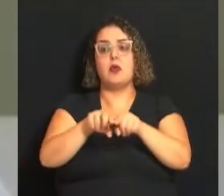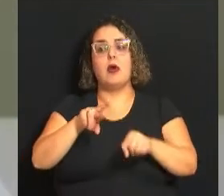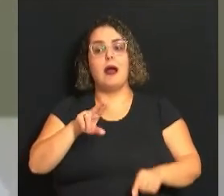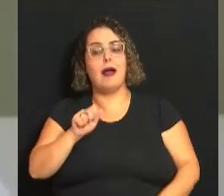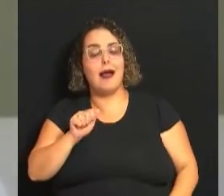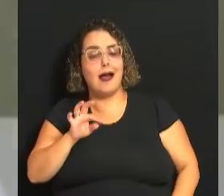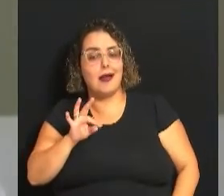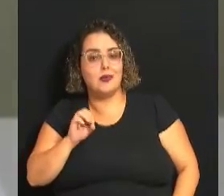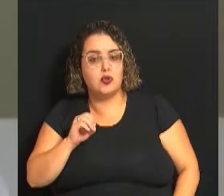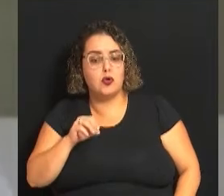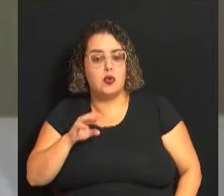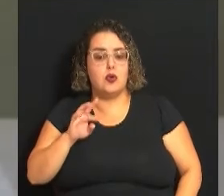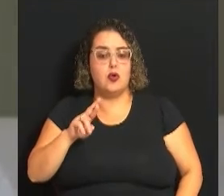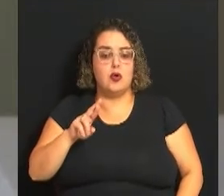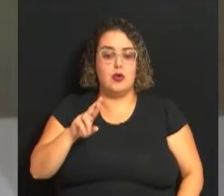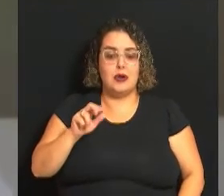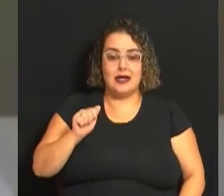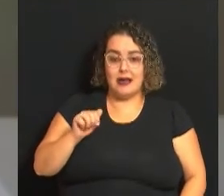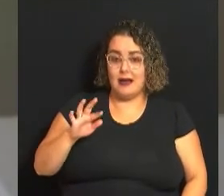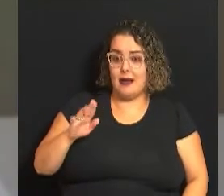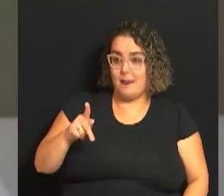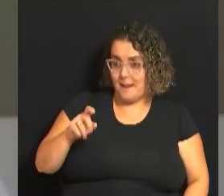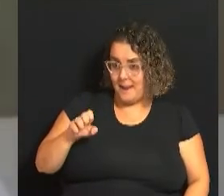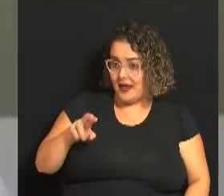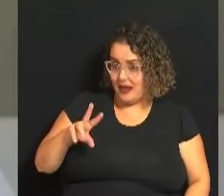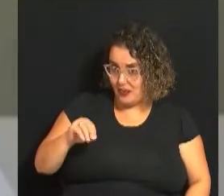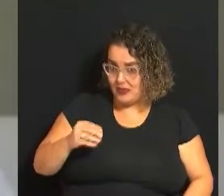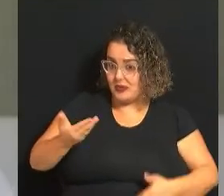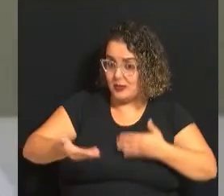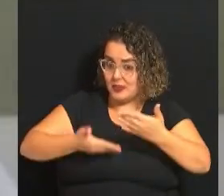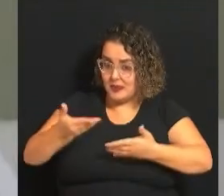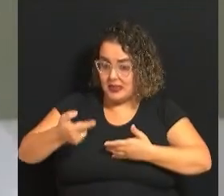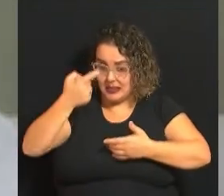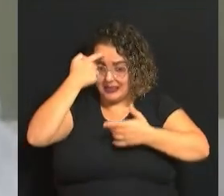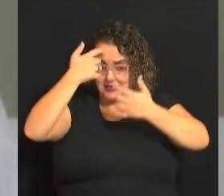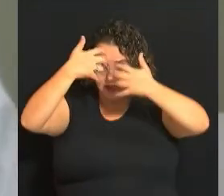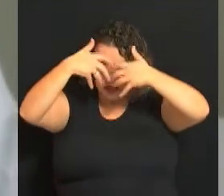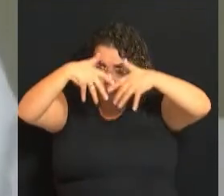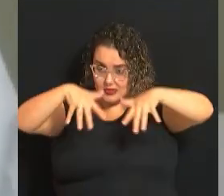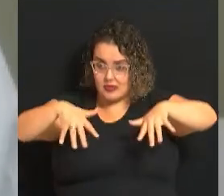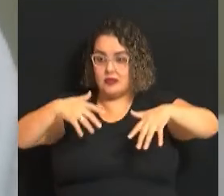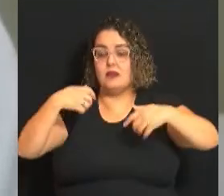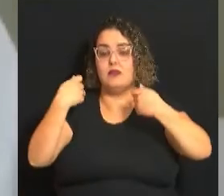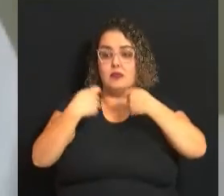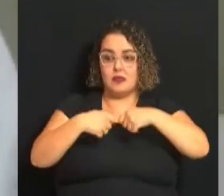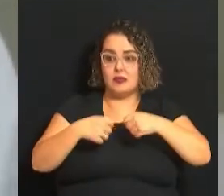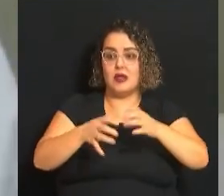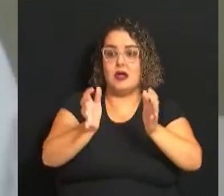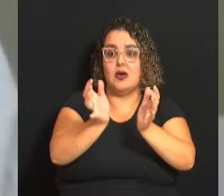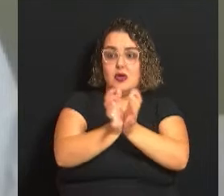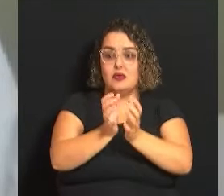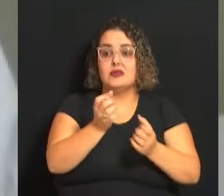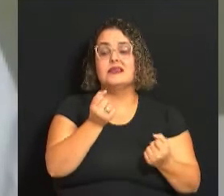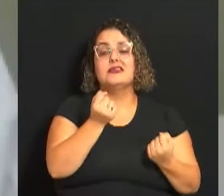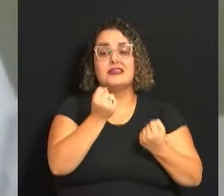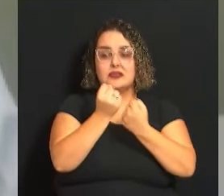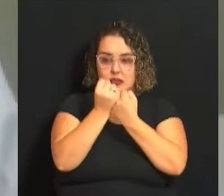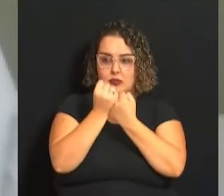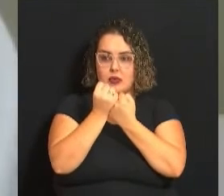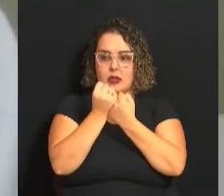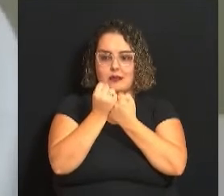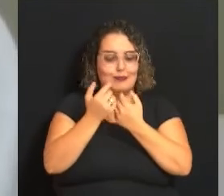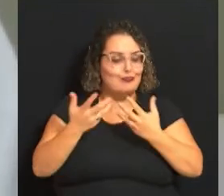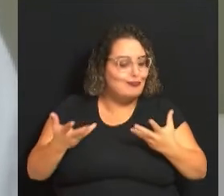bastante vivência em tratamento dos tumores do sistema nervoso. Você vai precisar de uma equipe de apoio